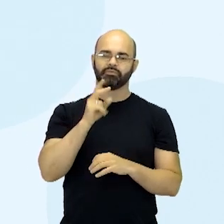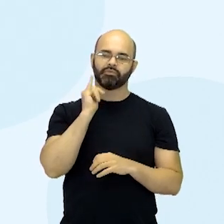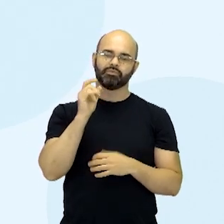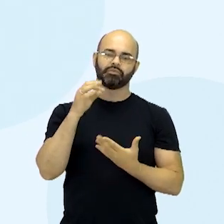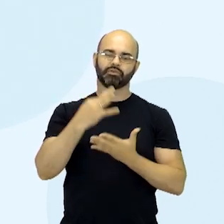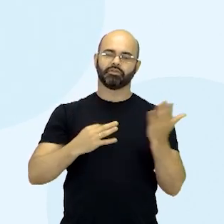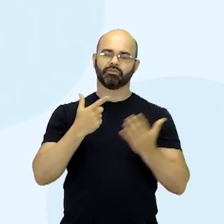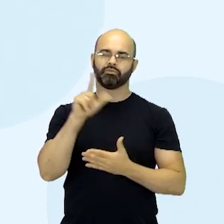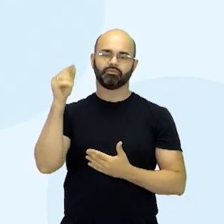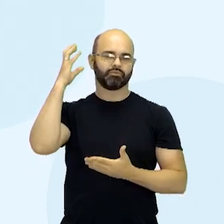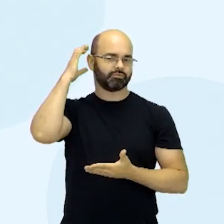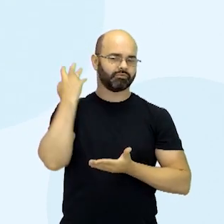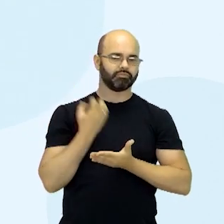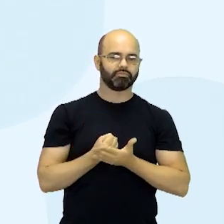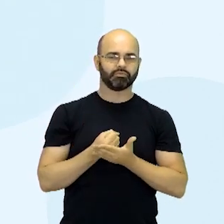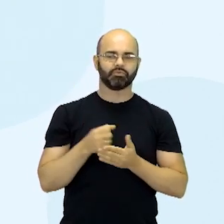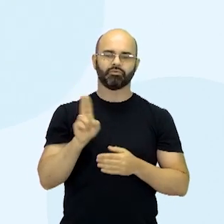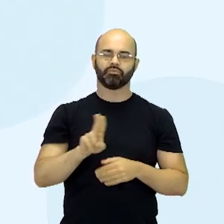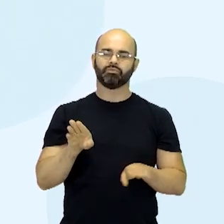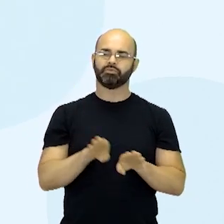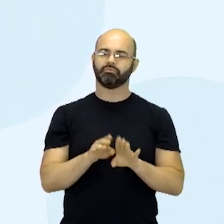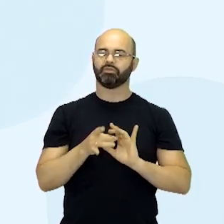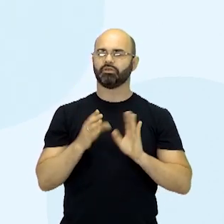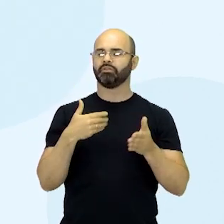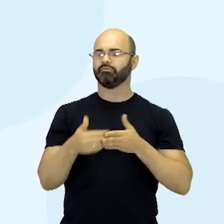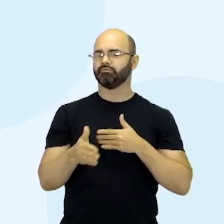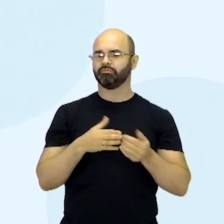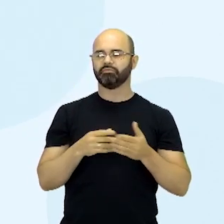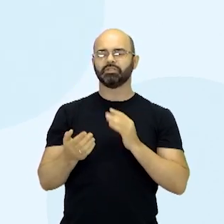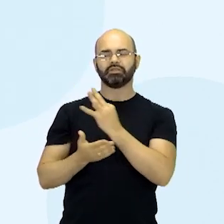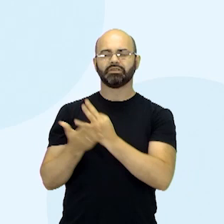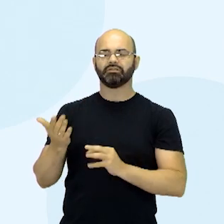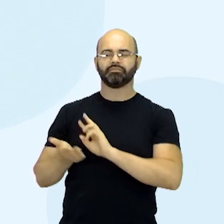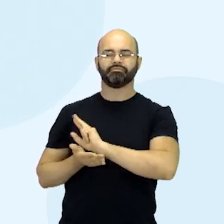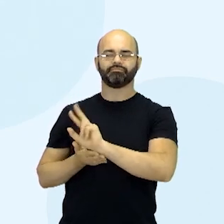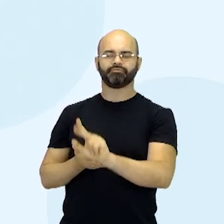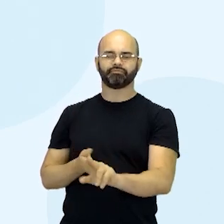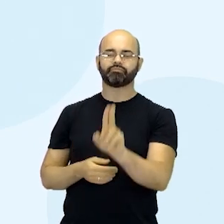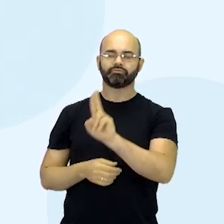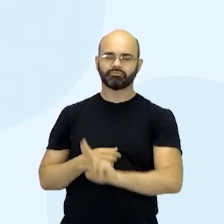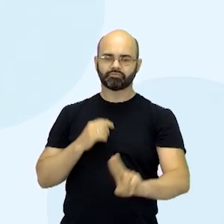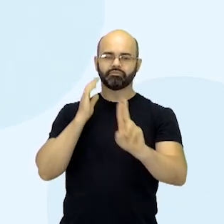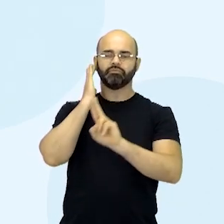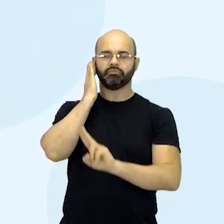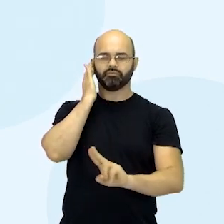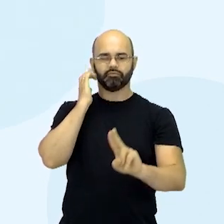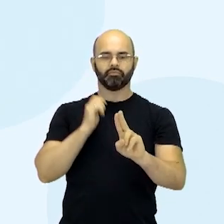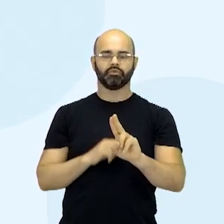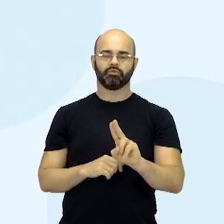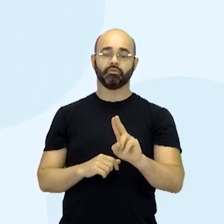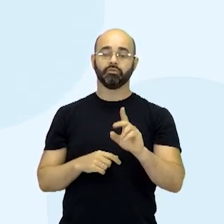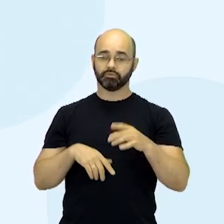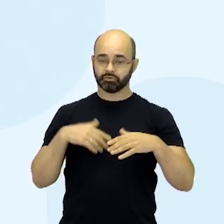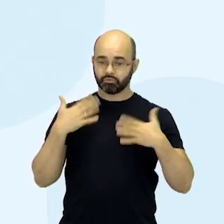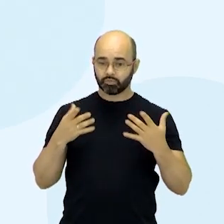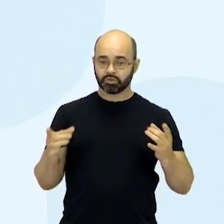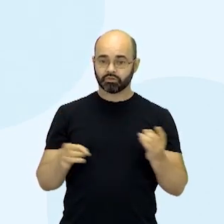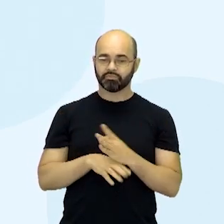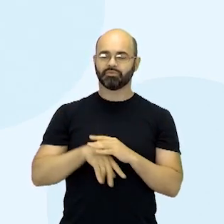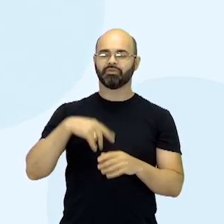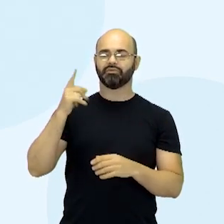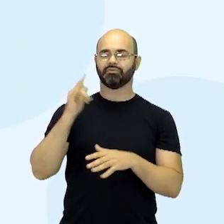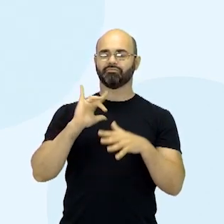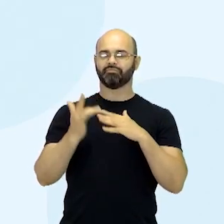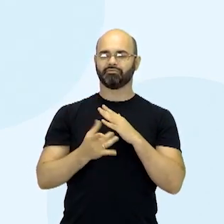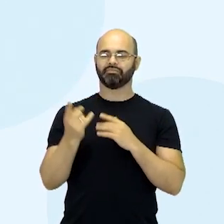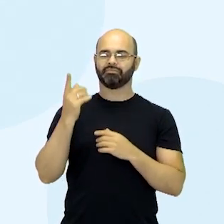texto, um podcast. Sim. Utilize diversos tipos de textos aí, aproveite. E se quiser, depois que estiver pronto, marque a gente nas redes